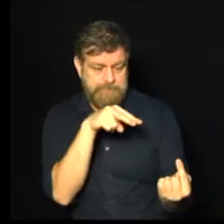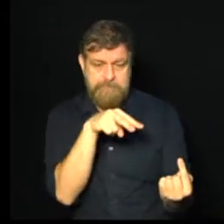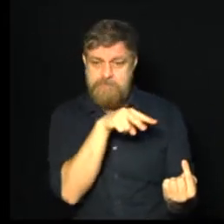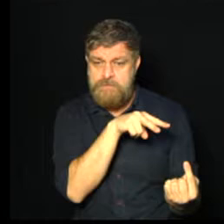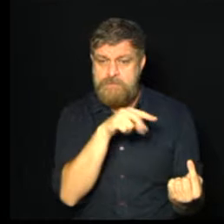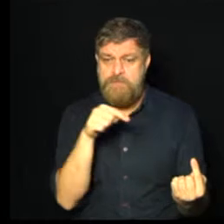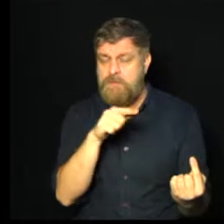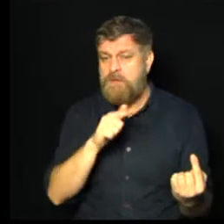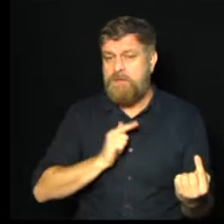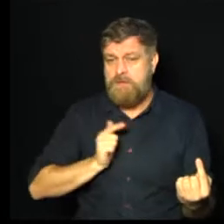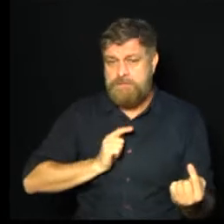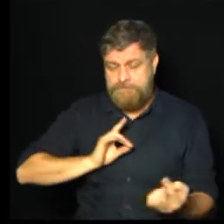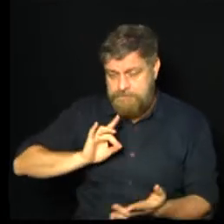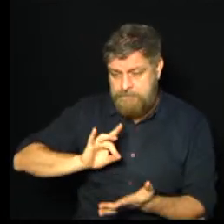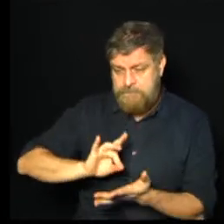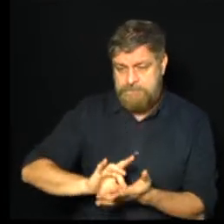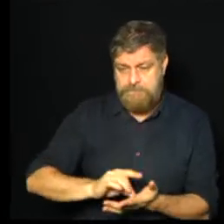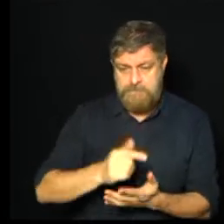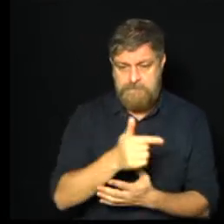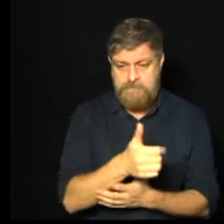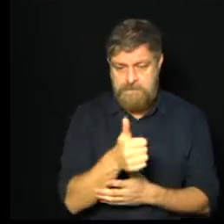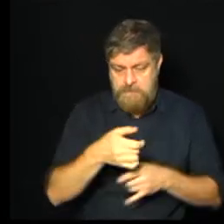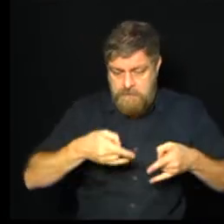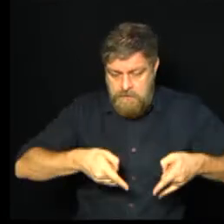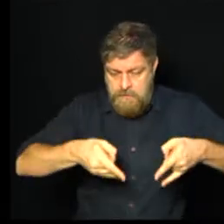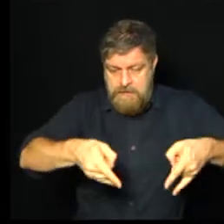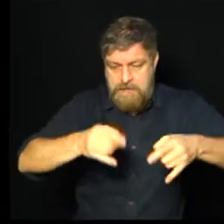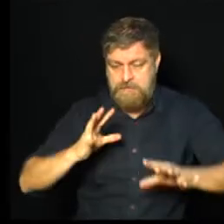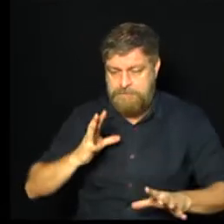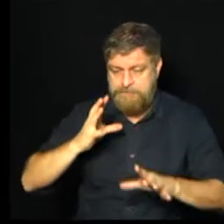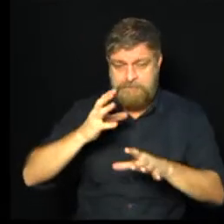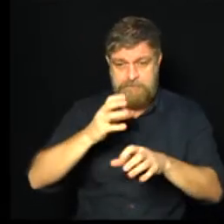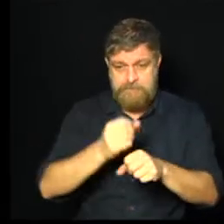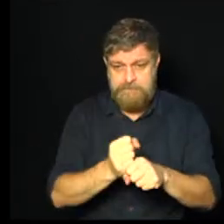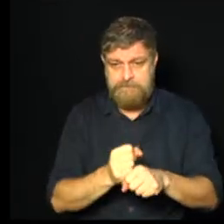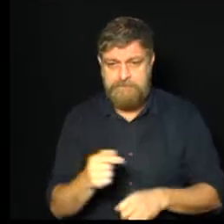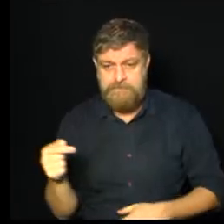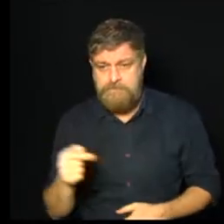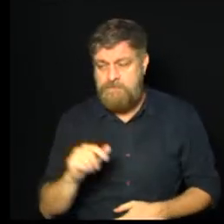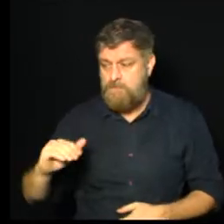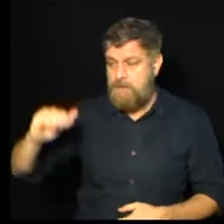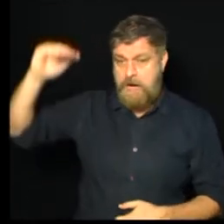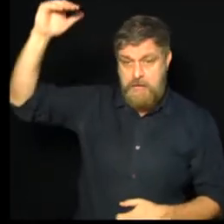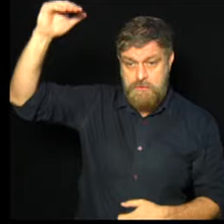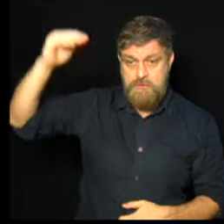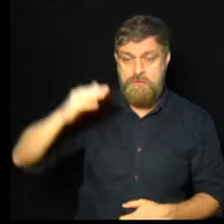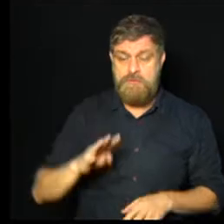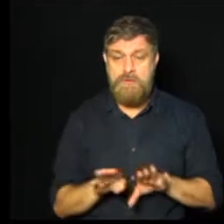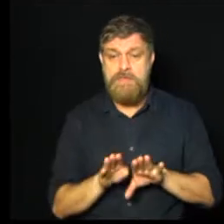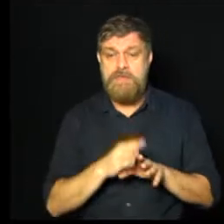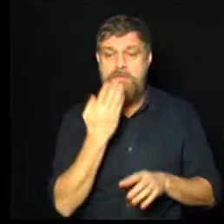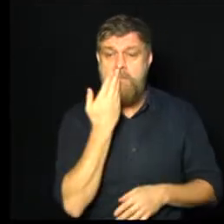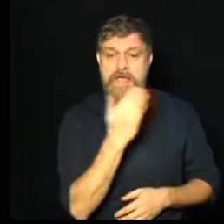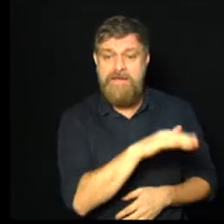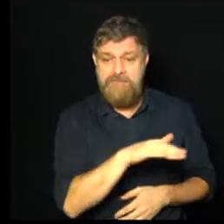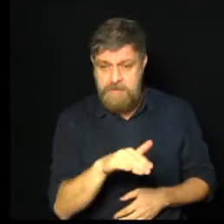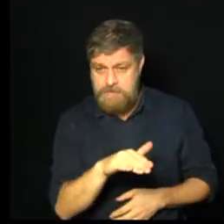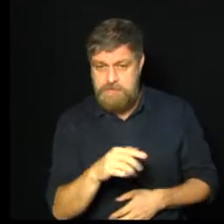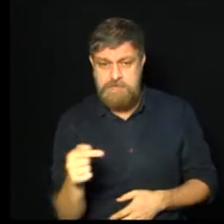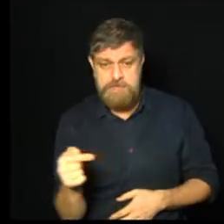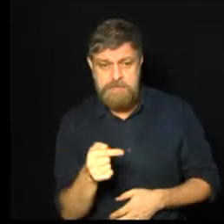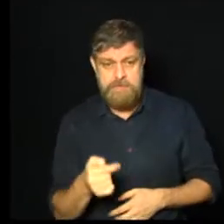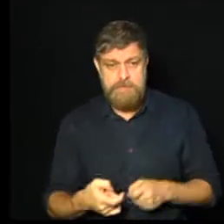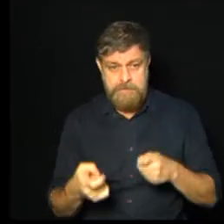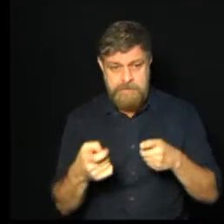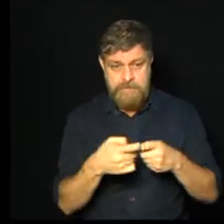só confirmando, então, 21 leitos ao total de observação adulto e infantil. Os consultórios médicos, eles